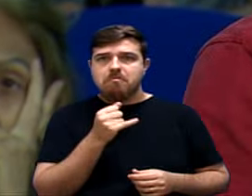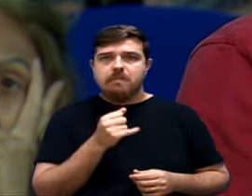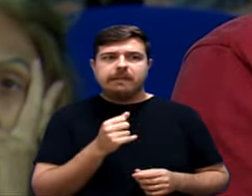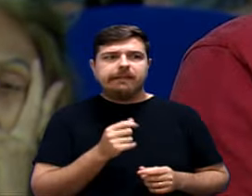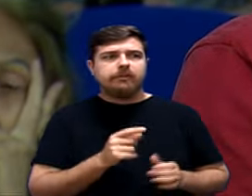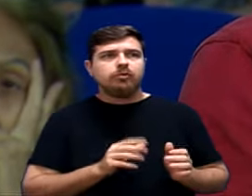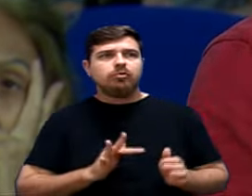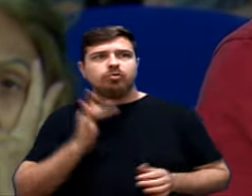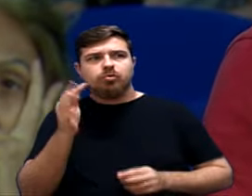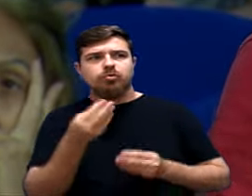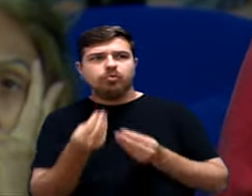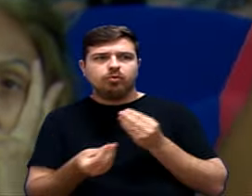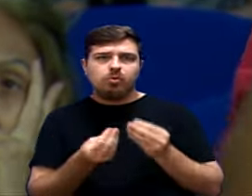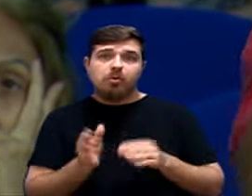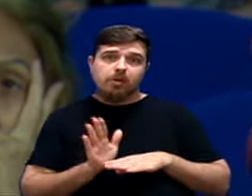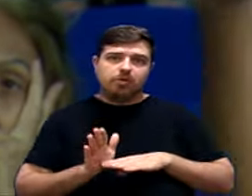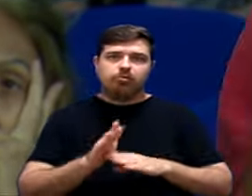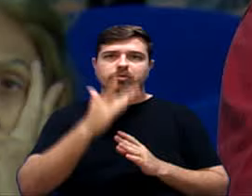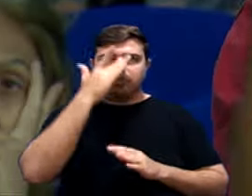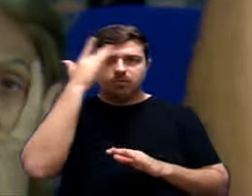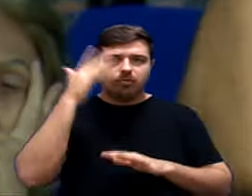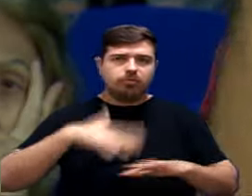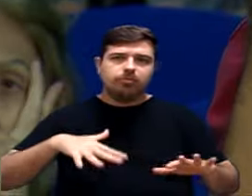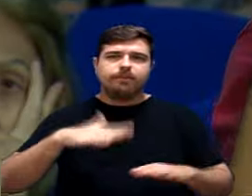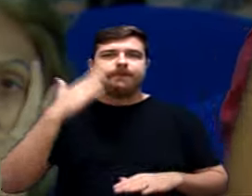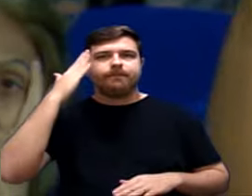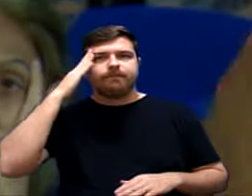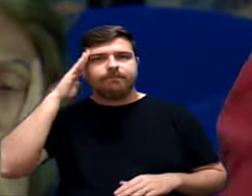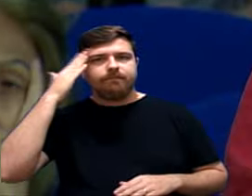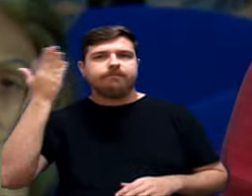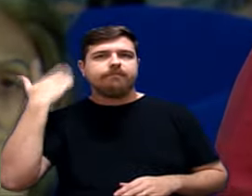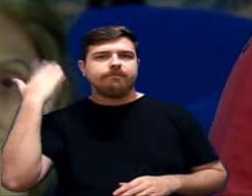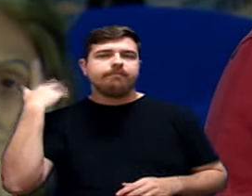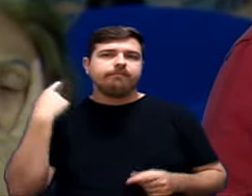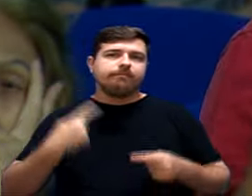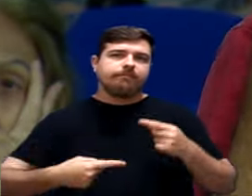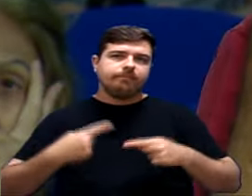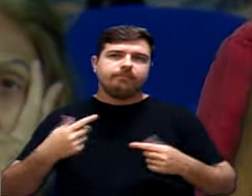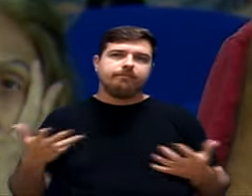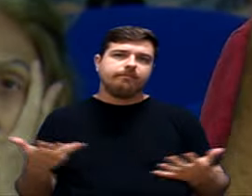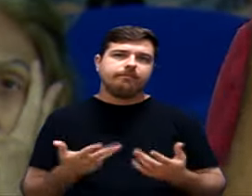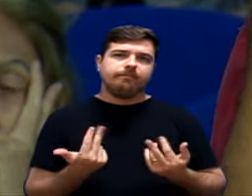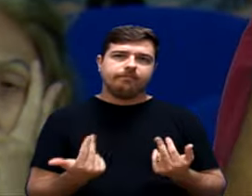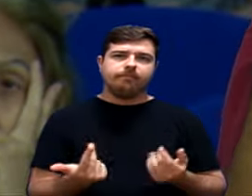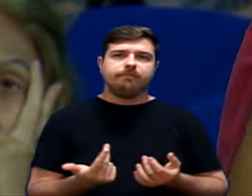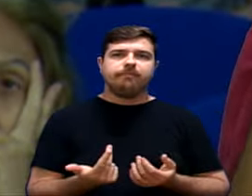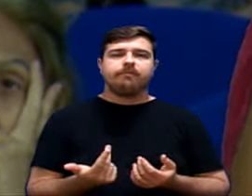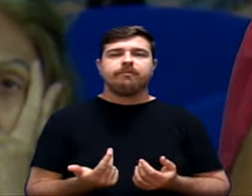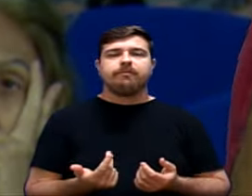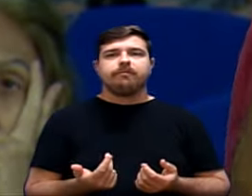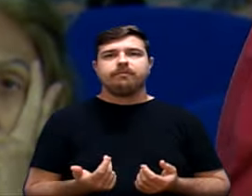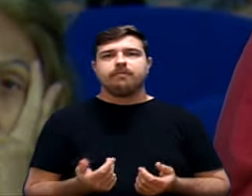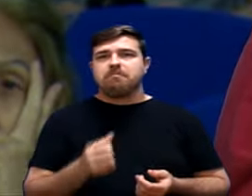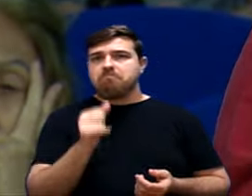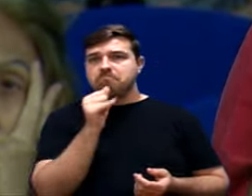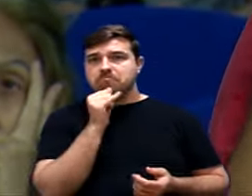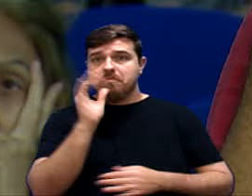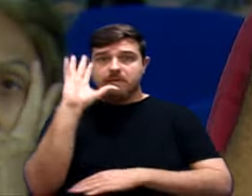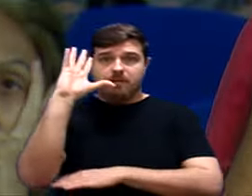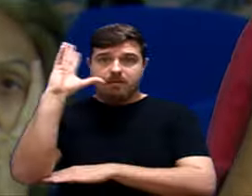vai favorecer a população acho que a gente já entendeu desde o debate anterior do de hoje como a natureza é